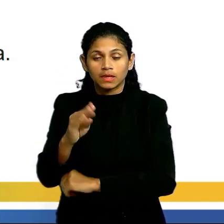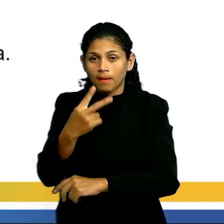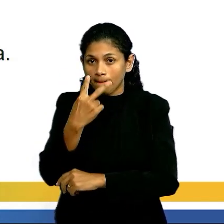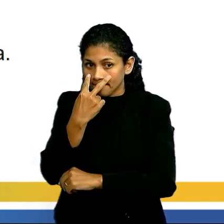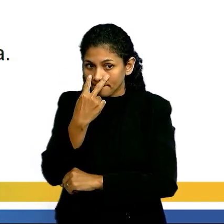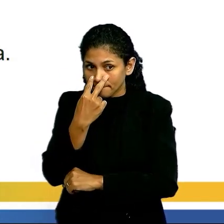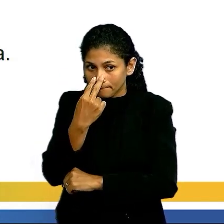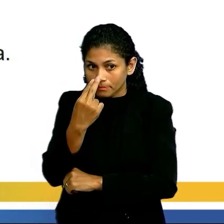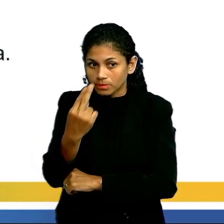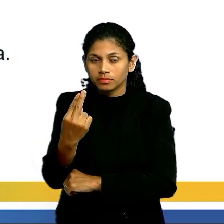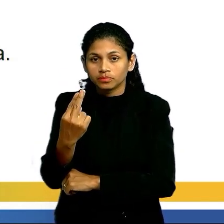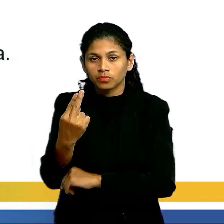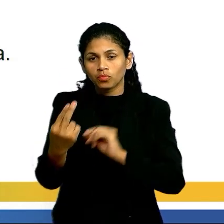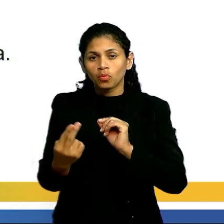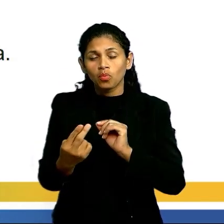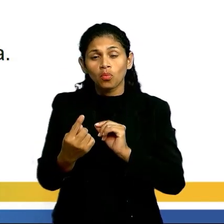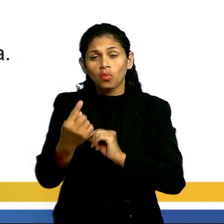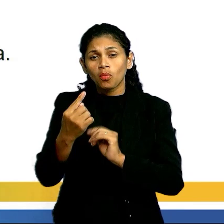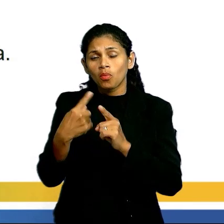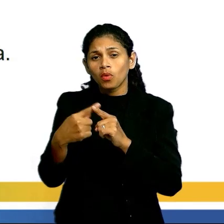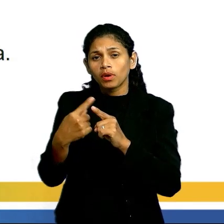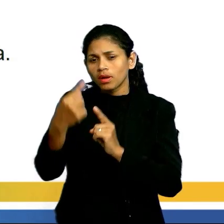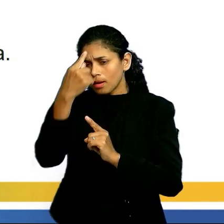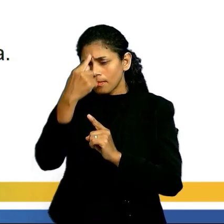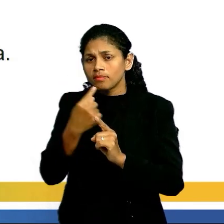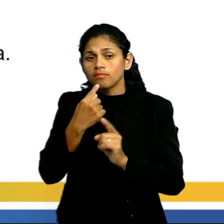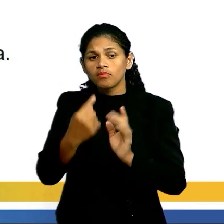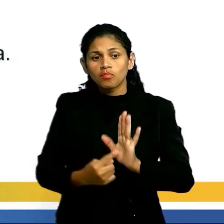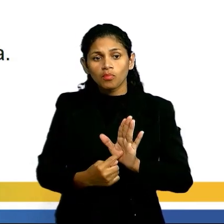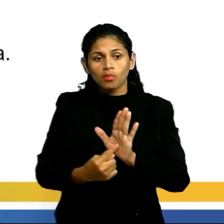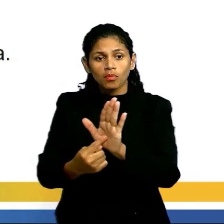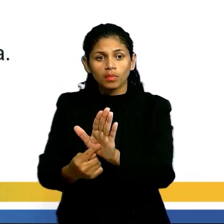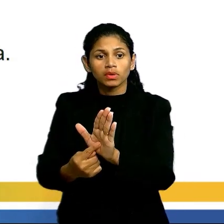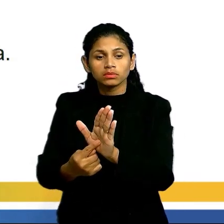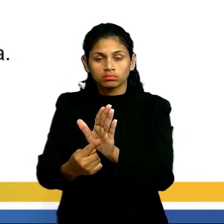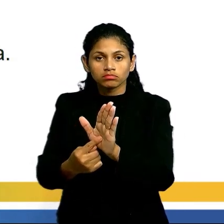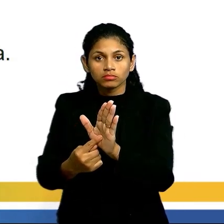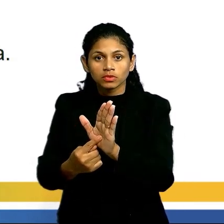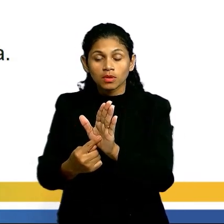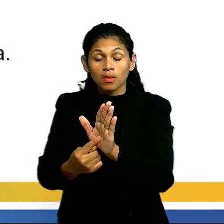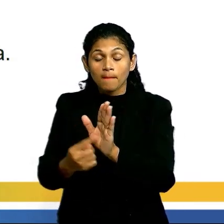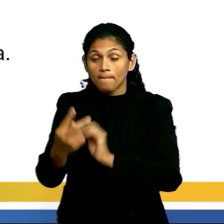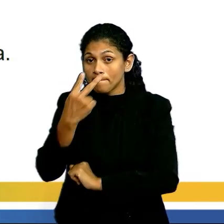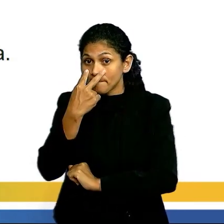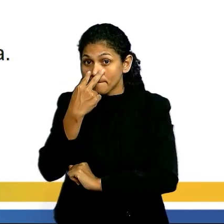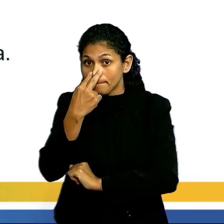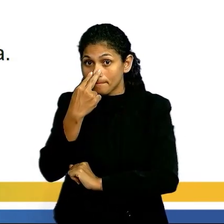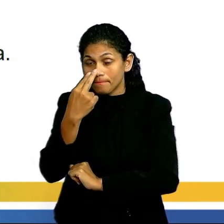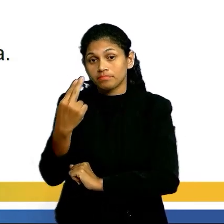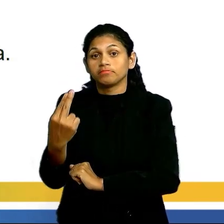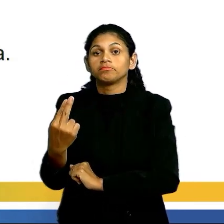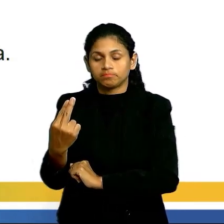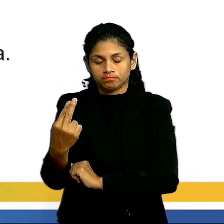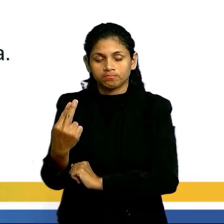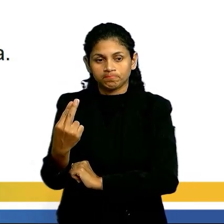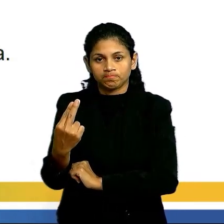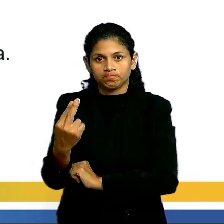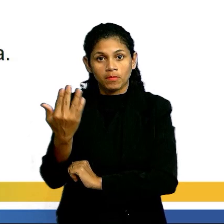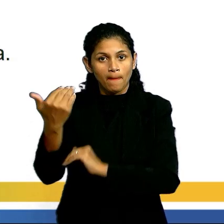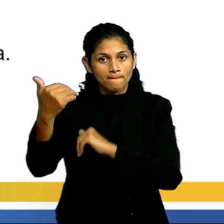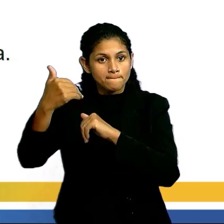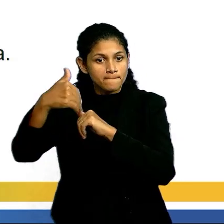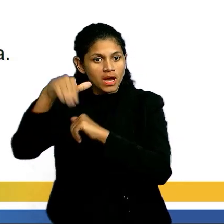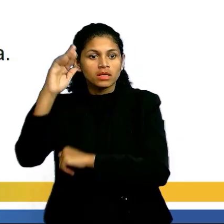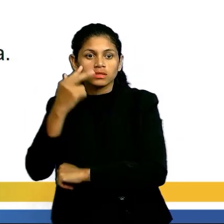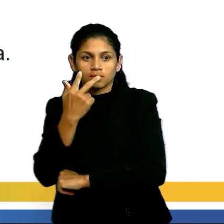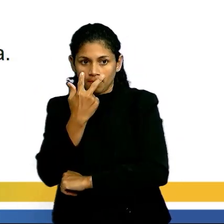o cladograma está me mostrando que eles são mais aparentados do que se eu pegar o jacaré e a sardinha, que o